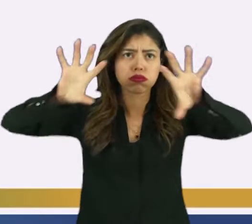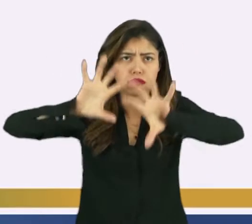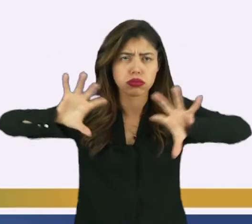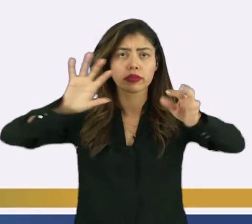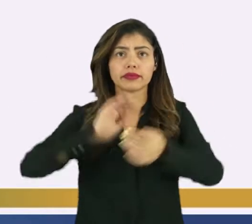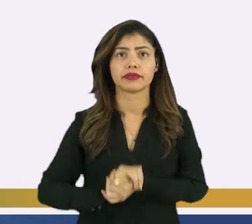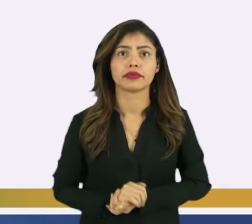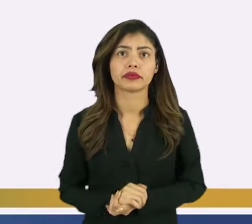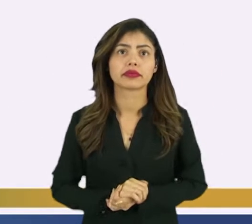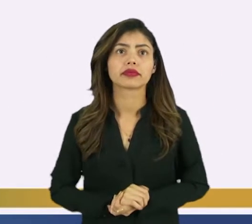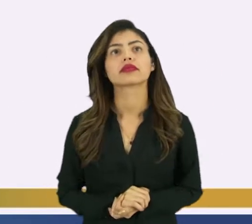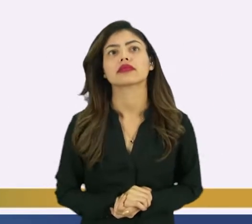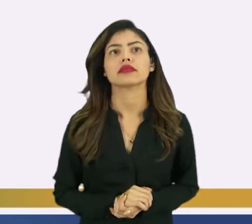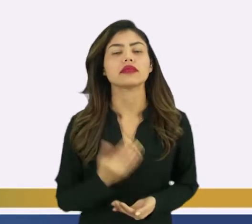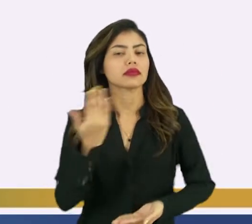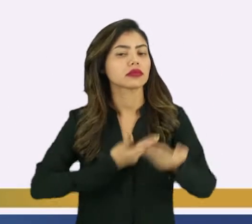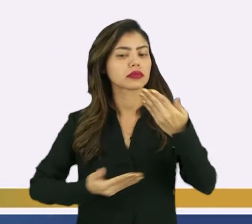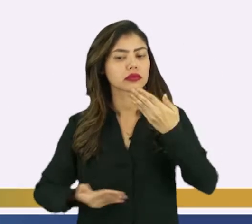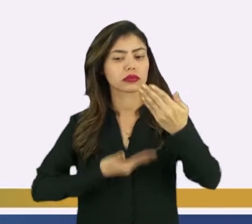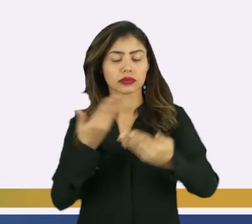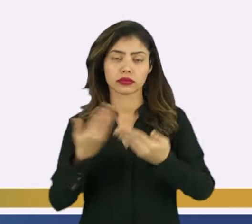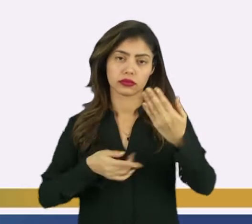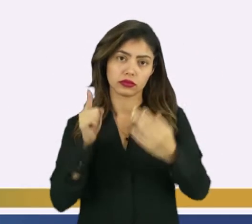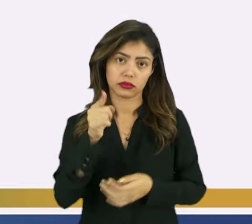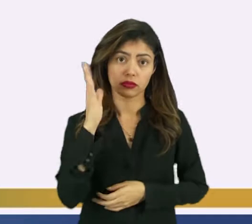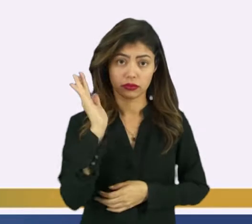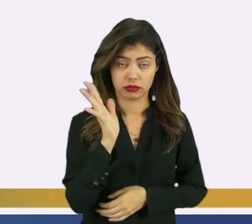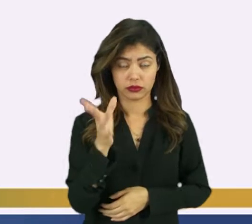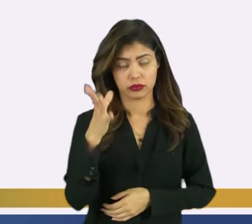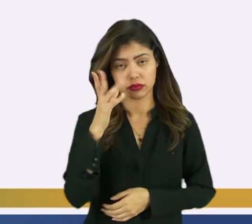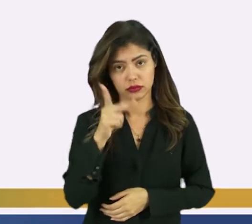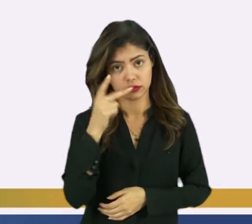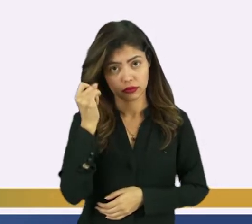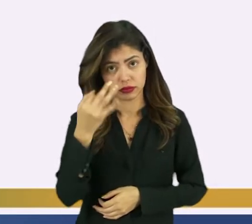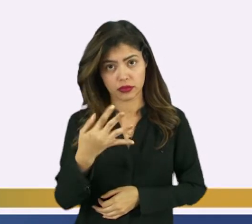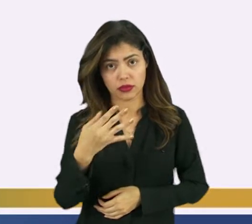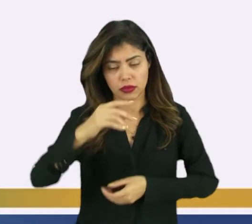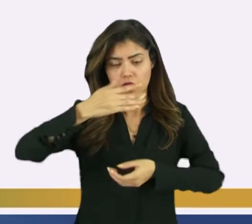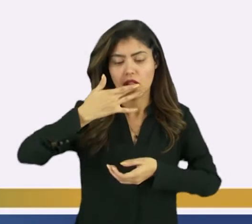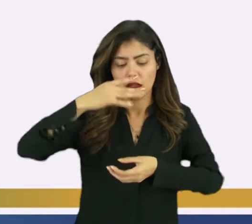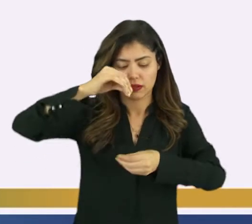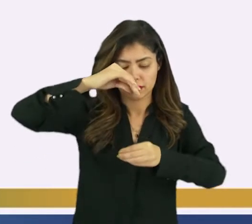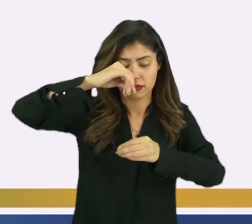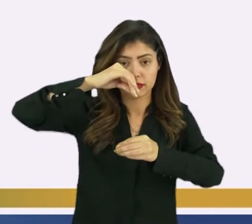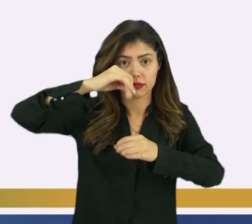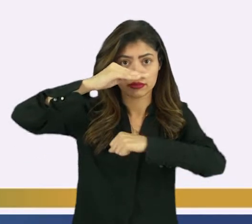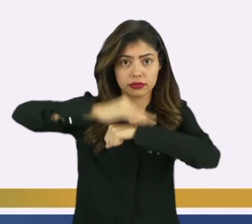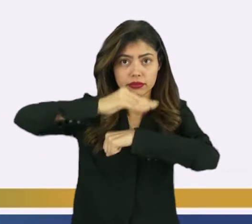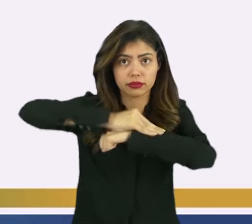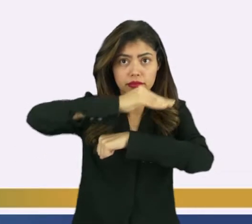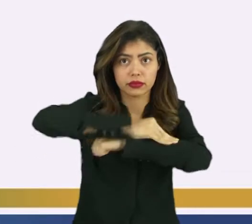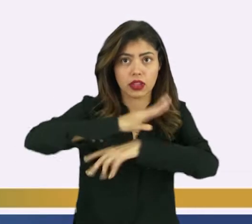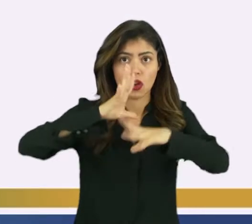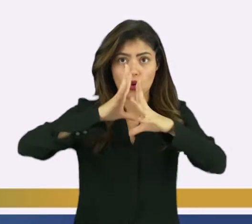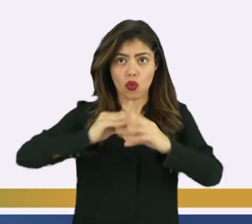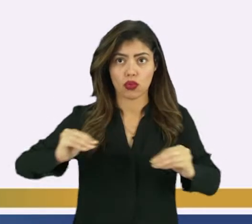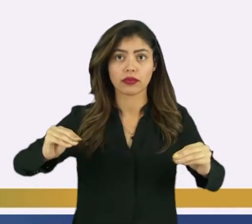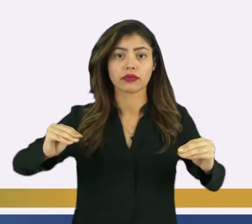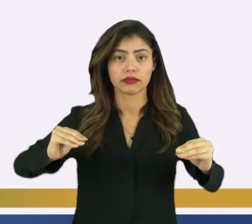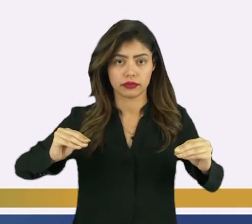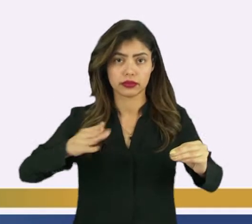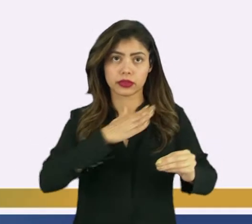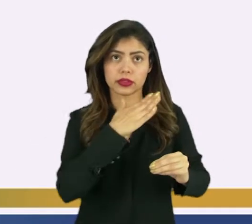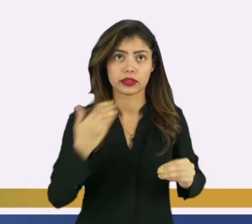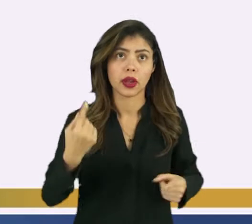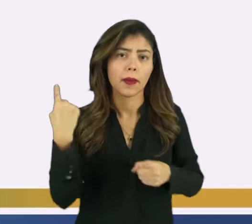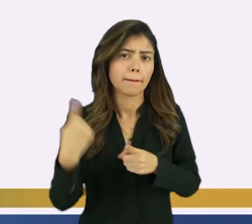tá? Inclusive, isso tem relação, por exemplo, acho que vocês já ouviram, que se jogar sal na pele de algum anfíbio pode acabar ocasionando